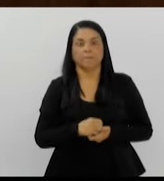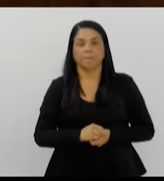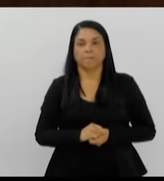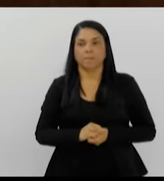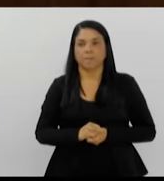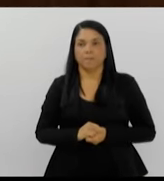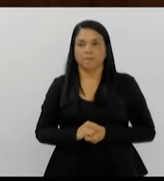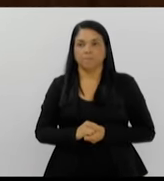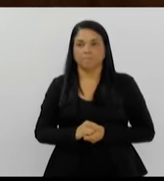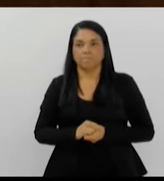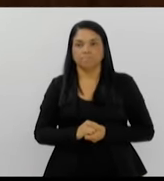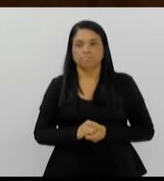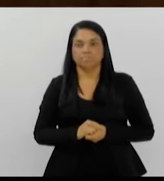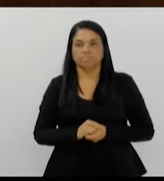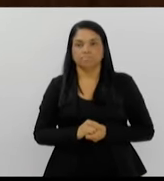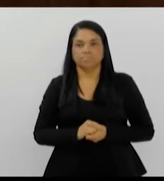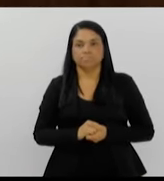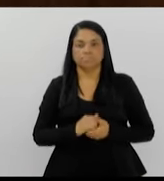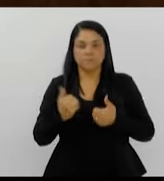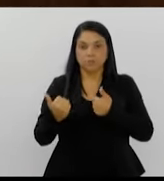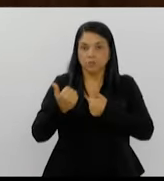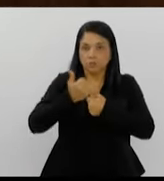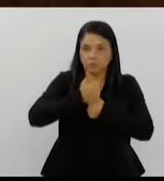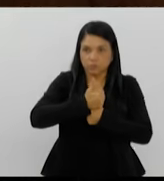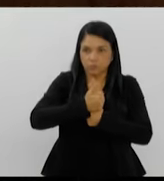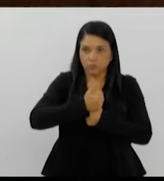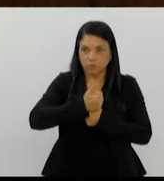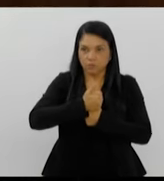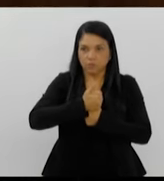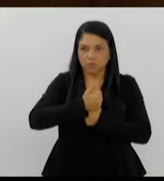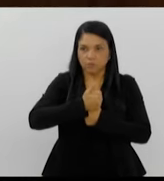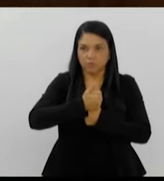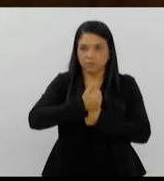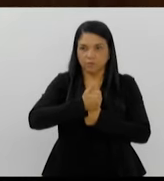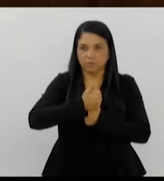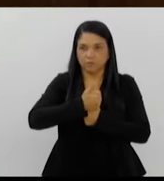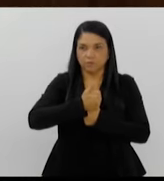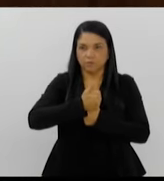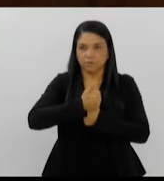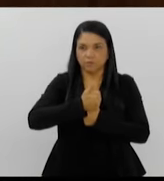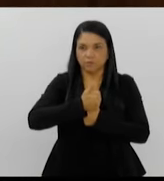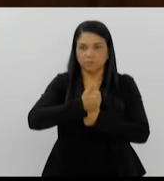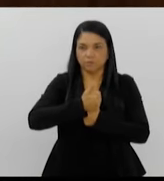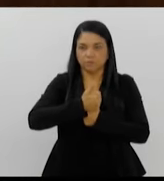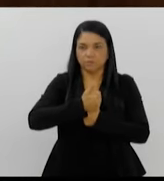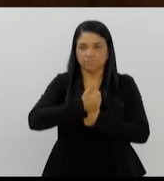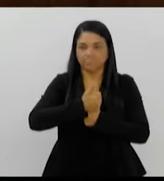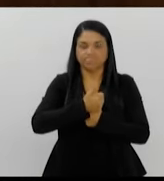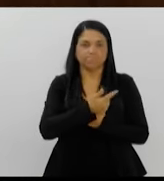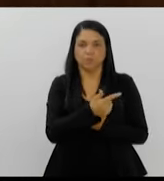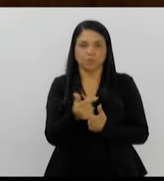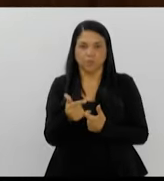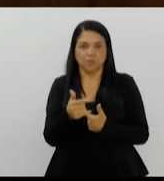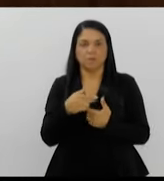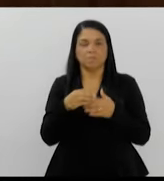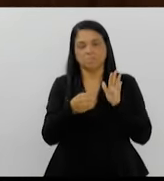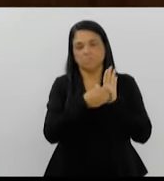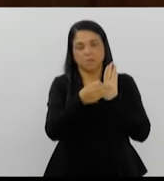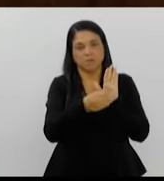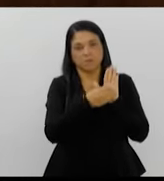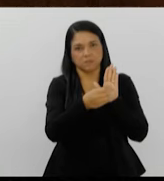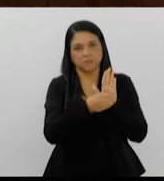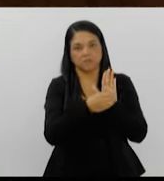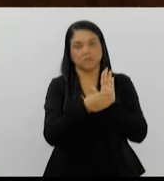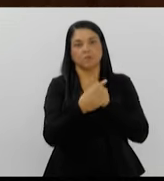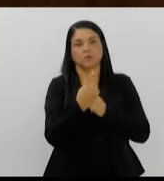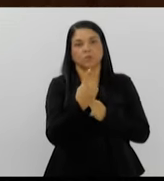8 concluindo por substitutivo ISO não sem concluir por substi Presidente é só esse parecer favorável à emendas 1